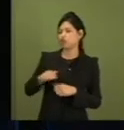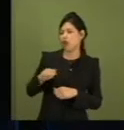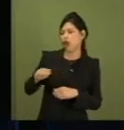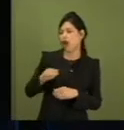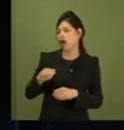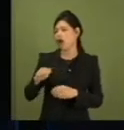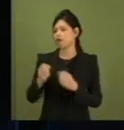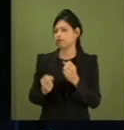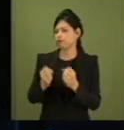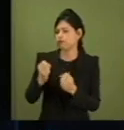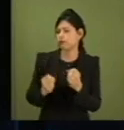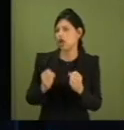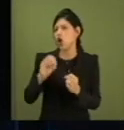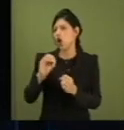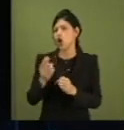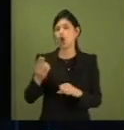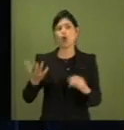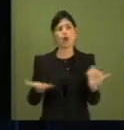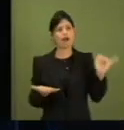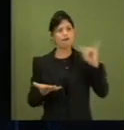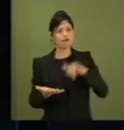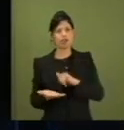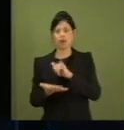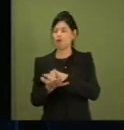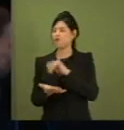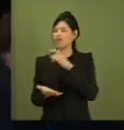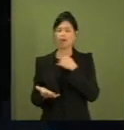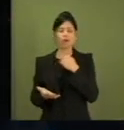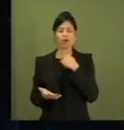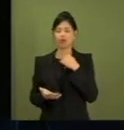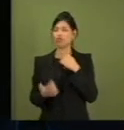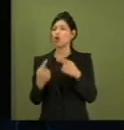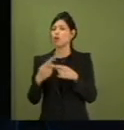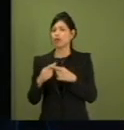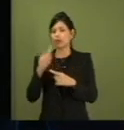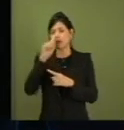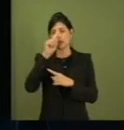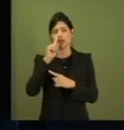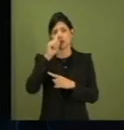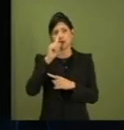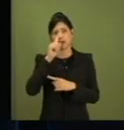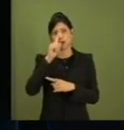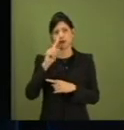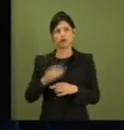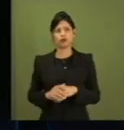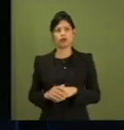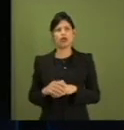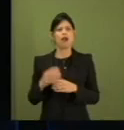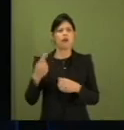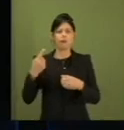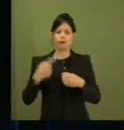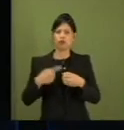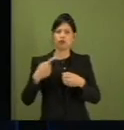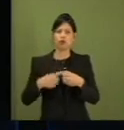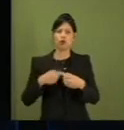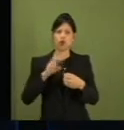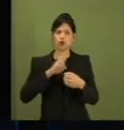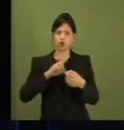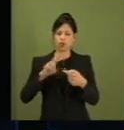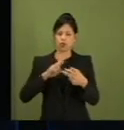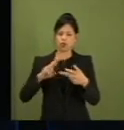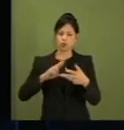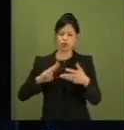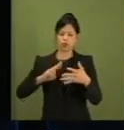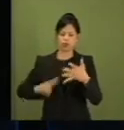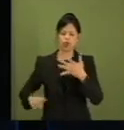Sul, Alegrete, Uruguaiana, Dom Pedrito, Itaqui, Rio Grande, Cristal, Camaquã, Arambaré, Tapes, Vila Nova. Estou falando